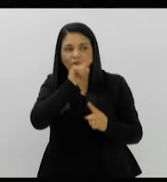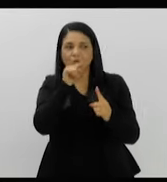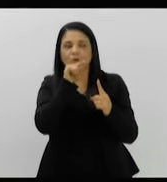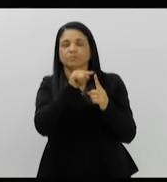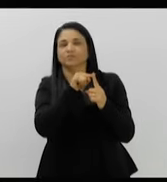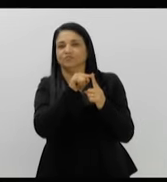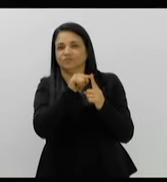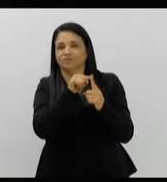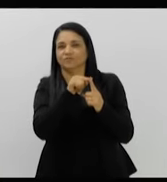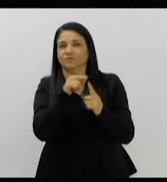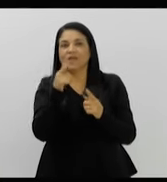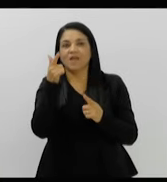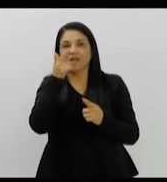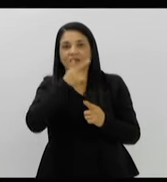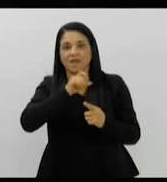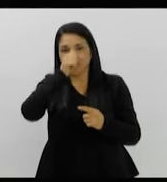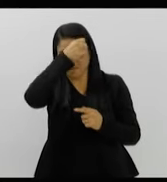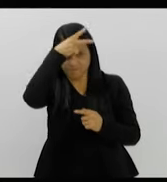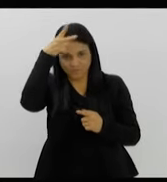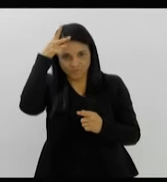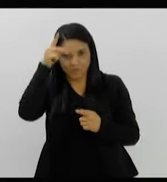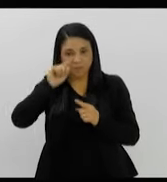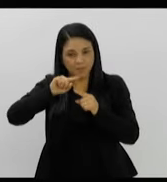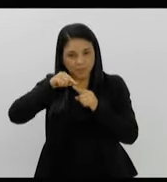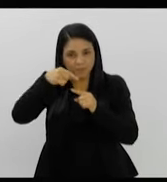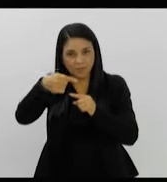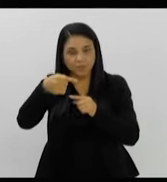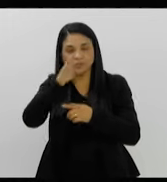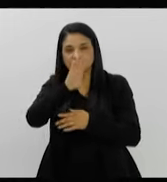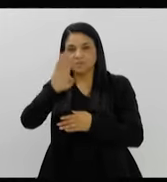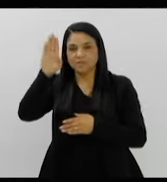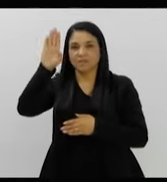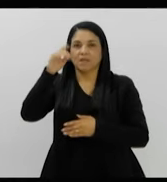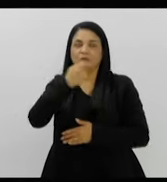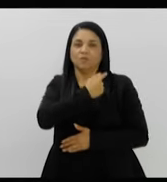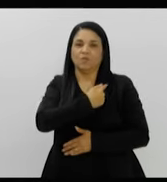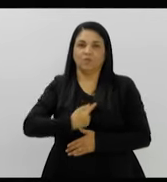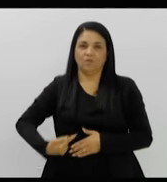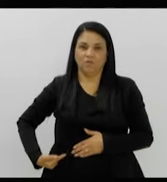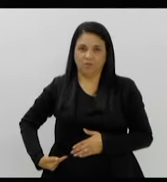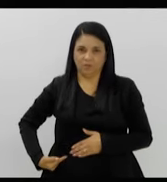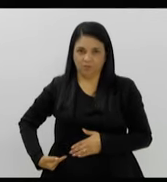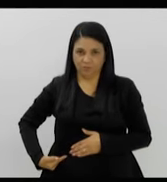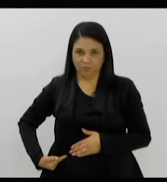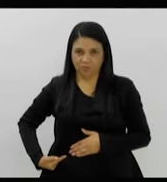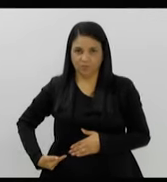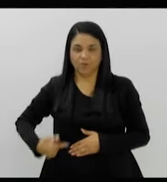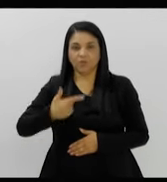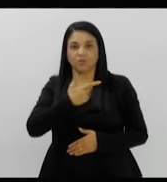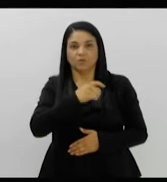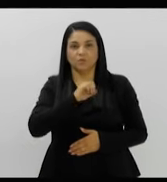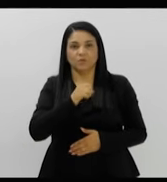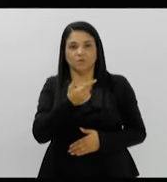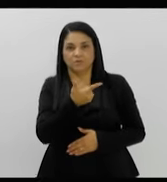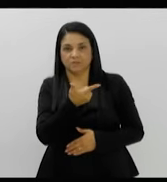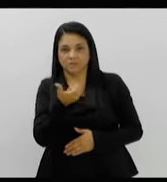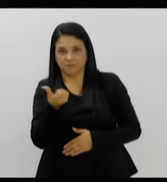pretende ganhar a prefeitura para sair candidato ao Governo do Estado em